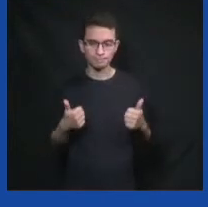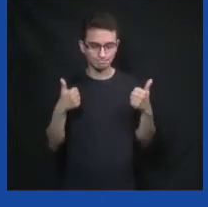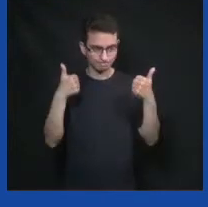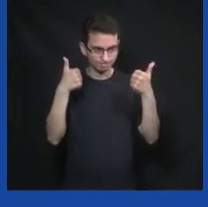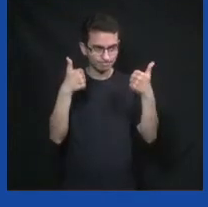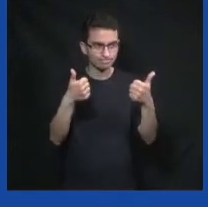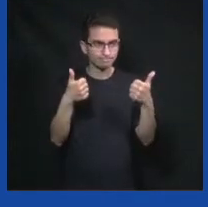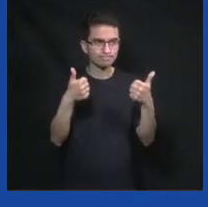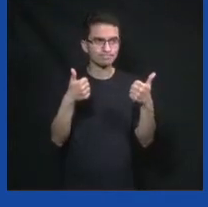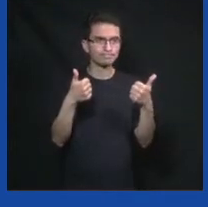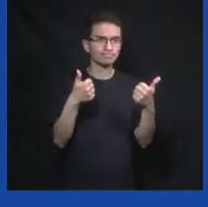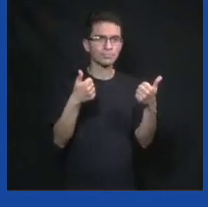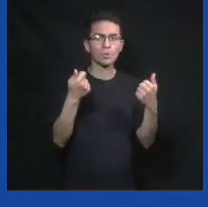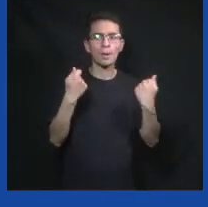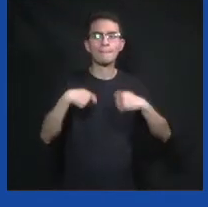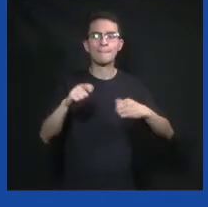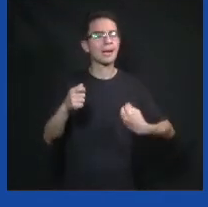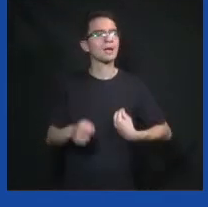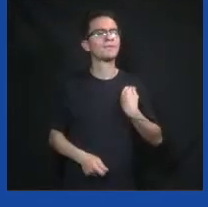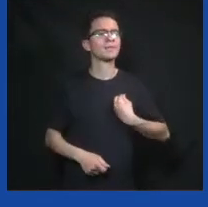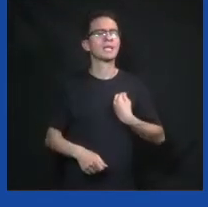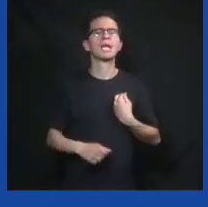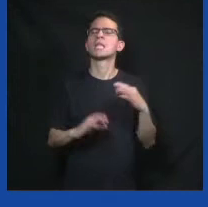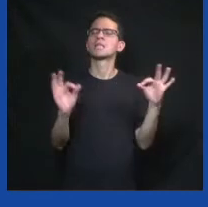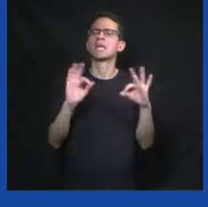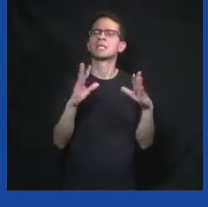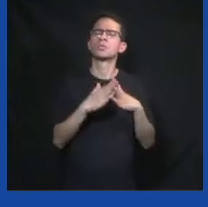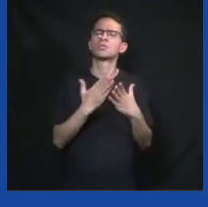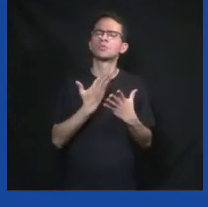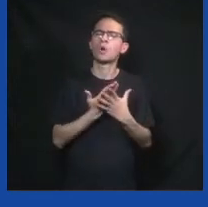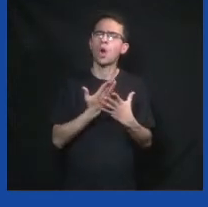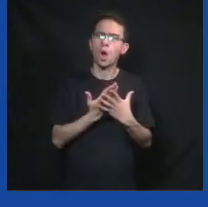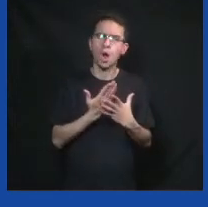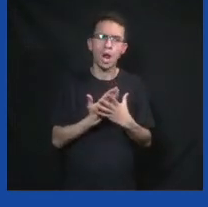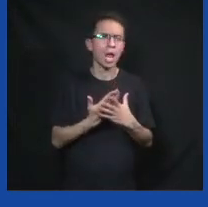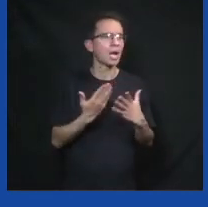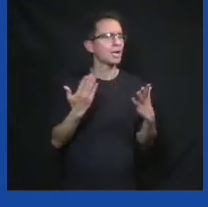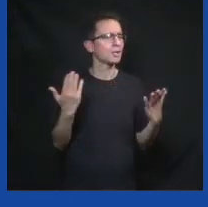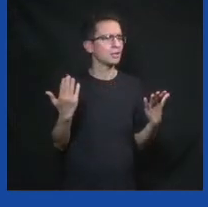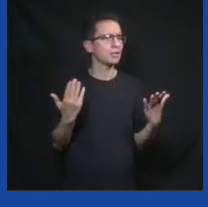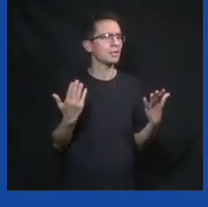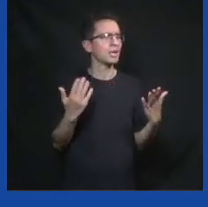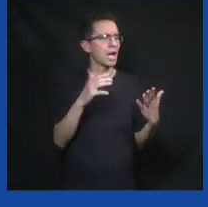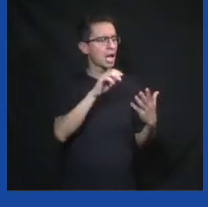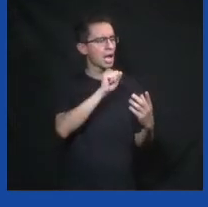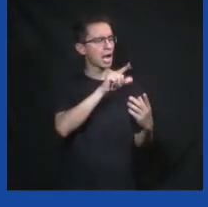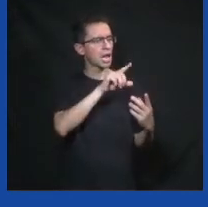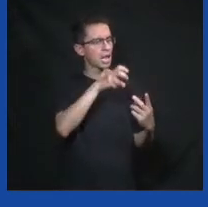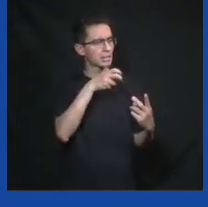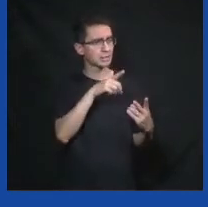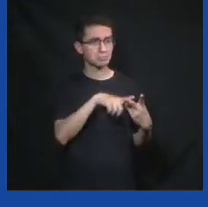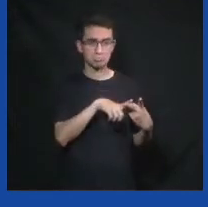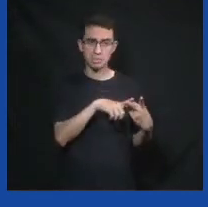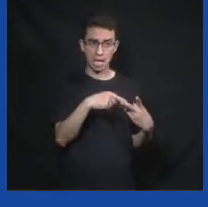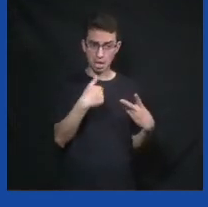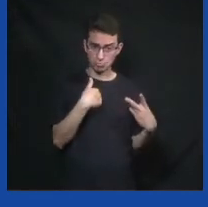Não precisaria existir escola do parlamento, que o Alex preside, que eu presidi, etc. Não precisaria ter